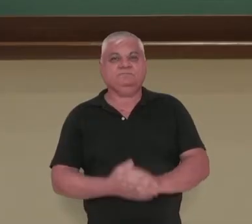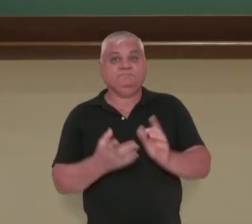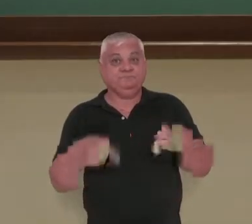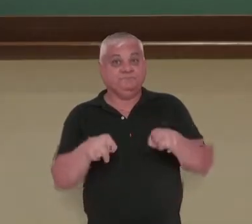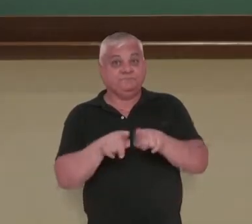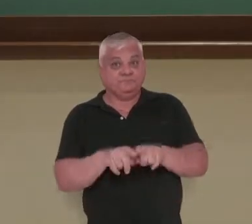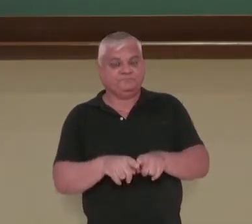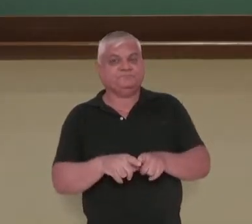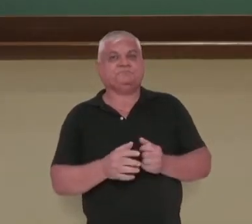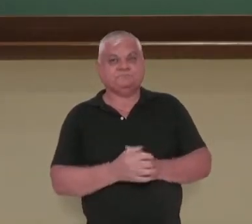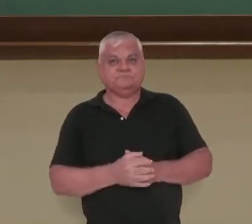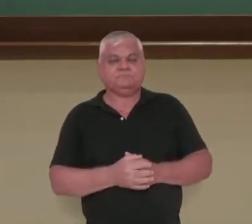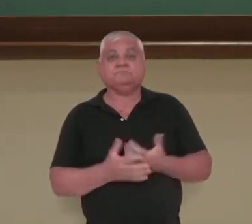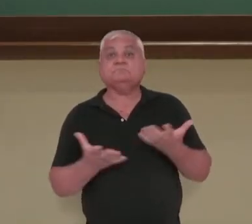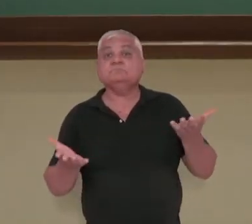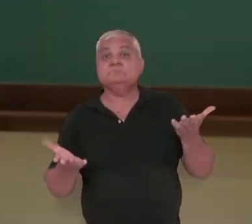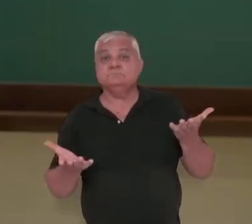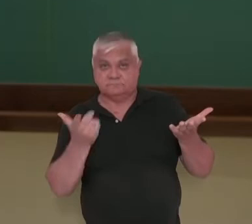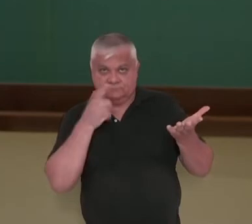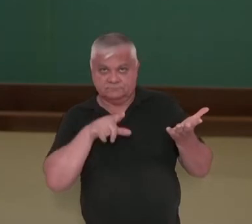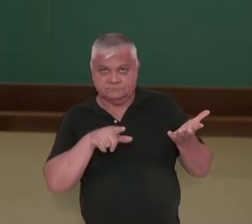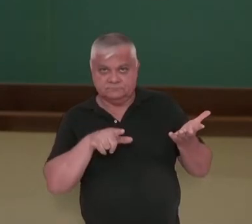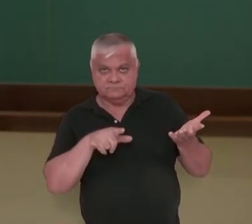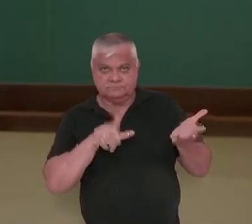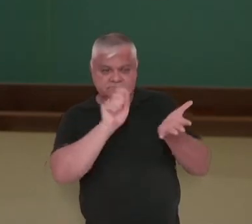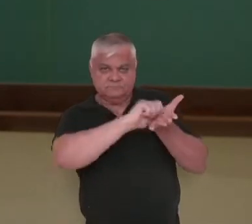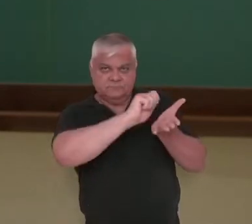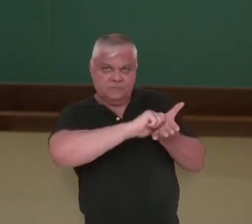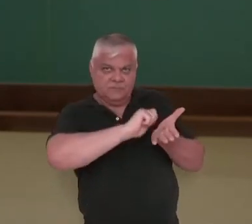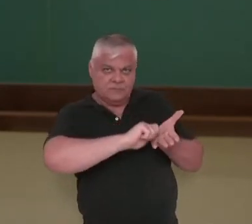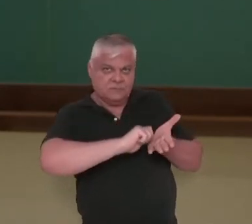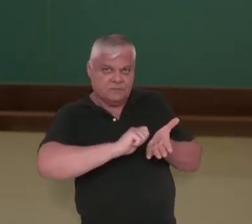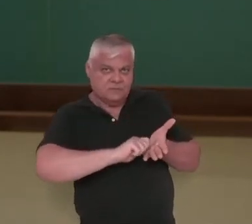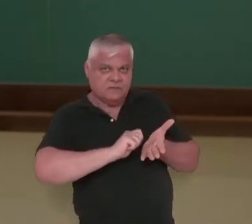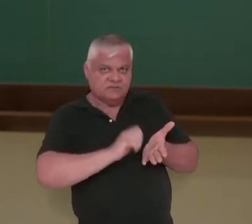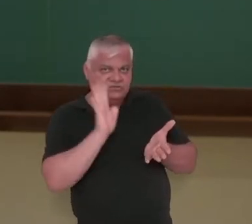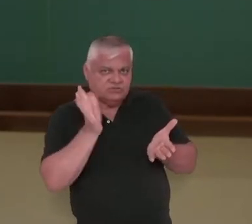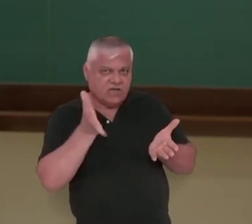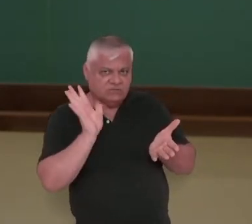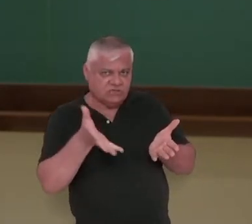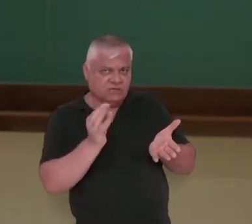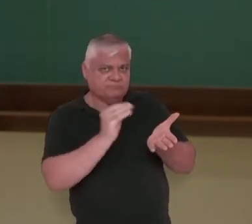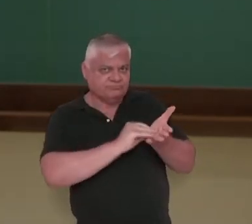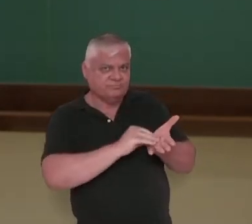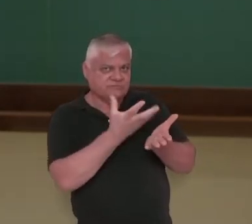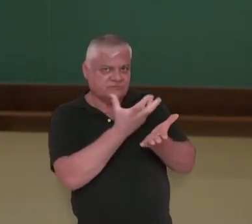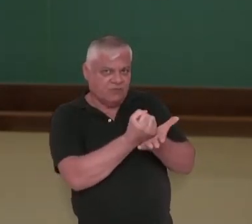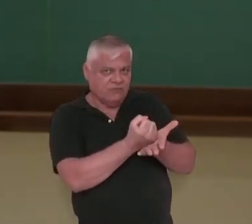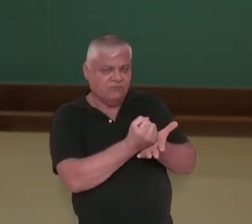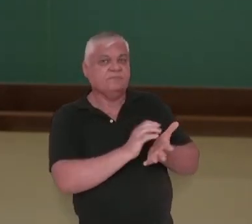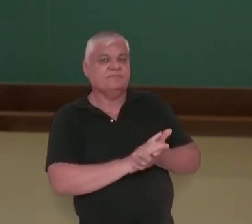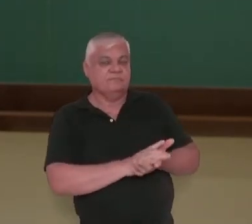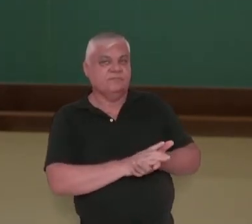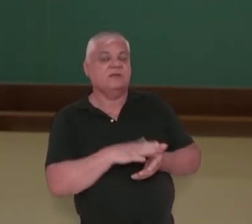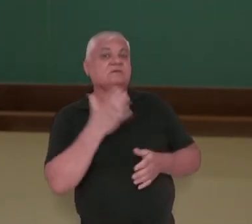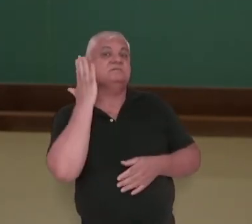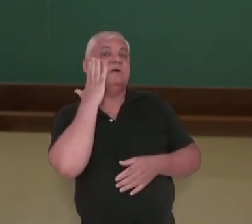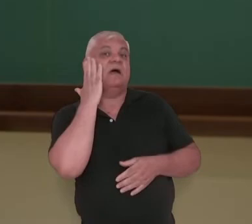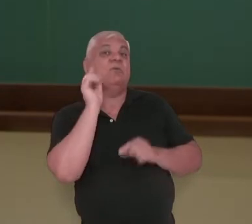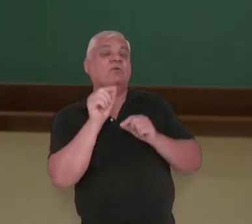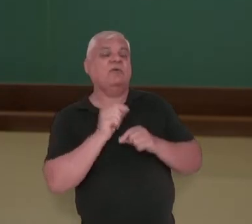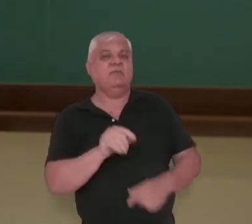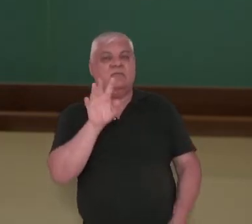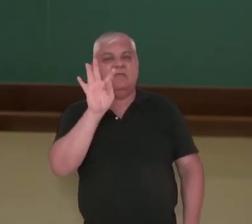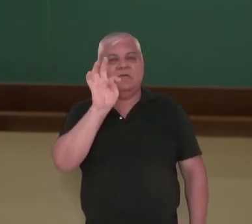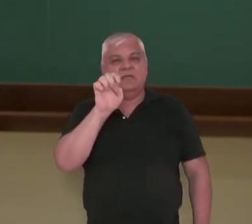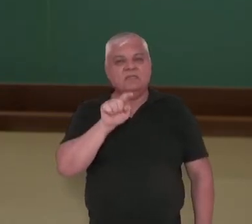Voltei, minha gente. E aí, deixou registradinha essa atividade aí no teu caderno, né? Que nós já sabemos que é o